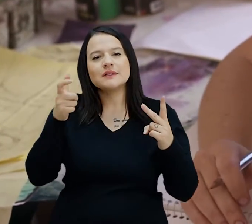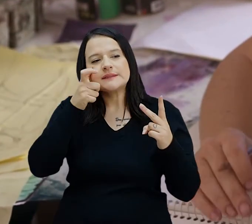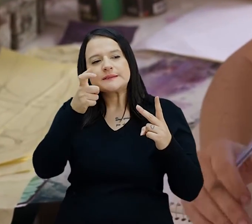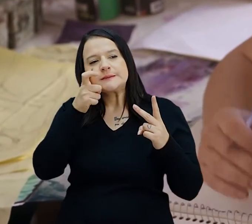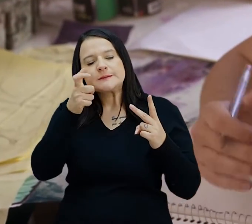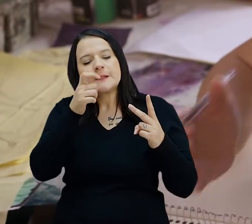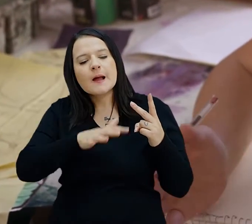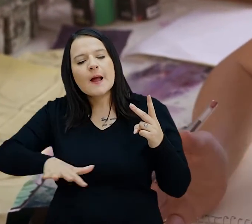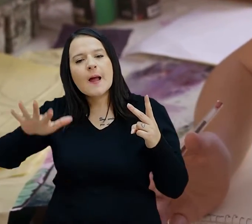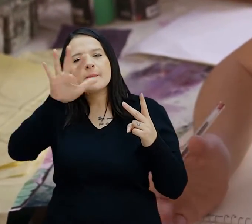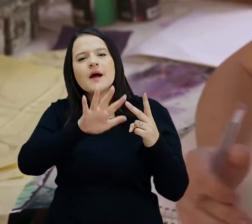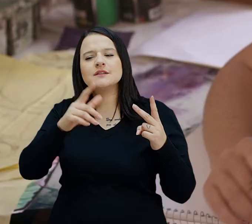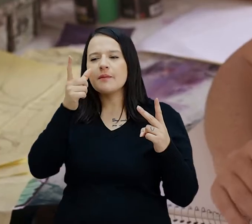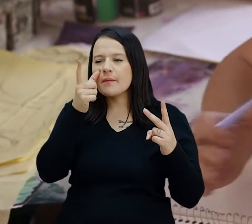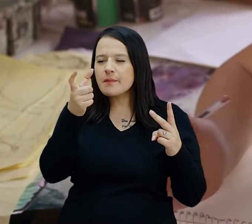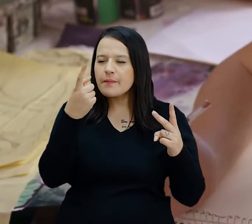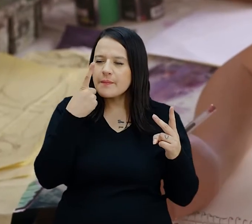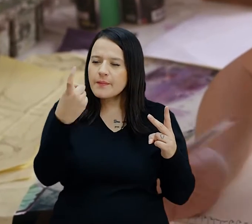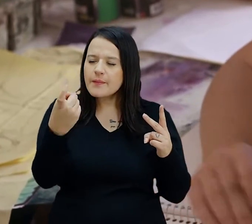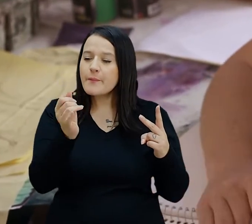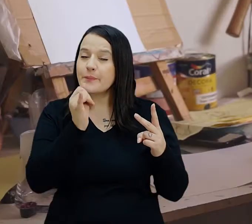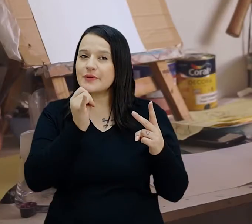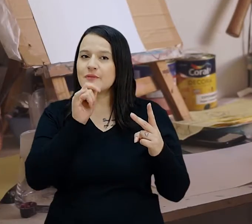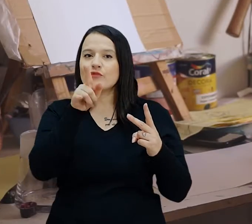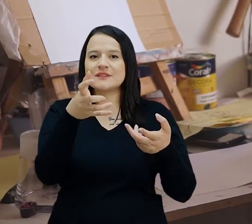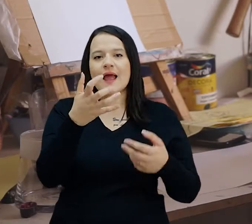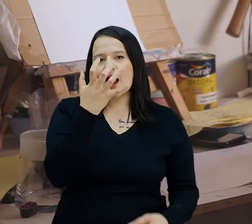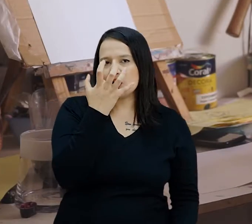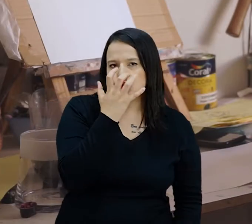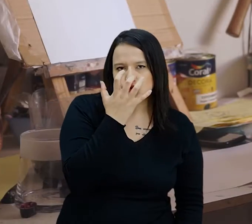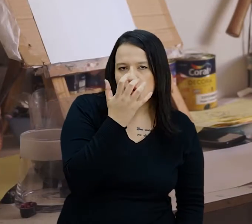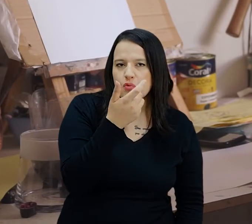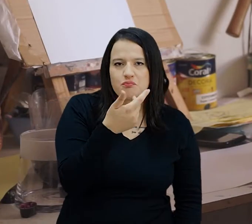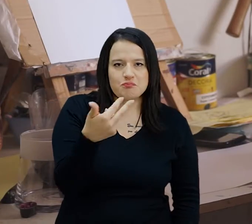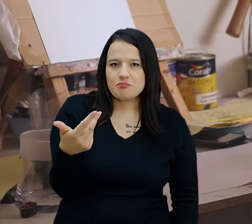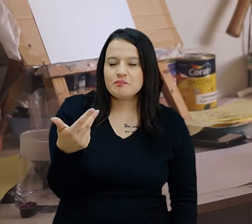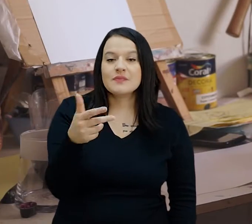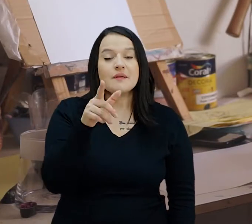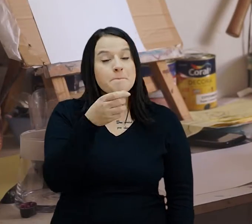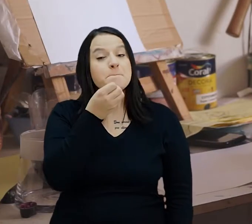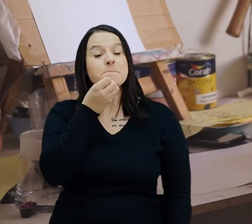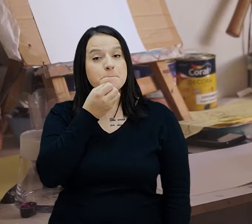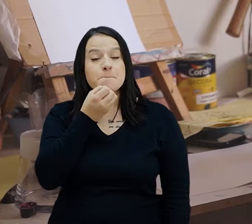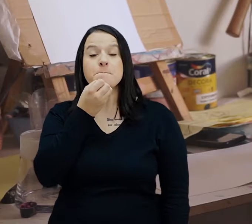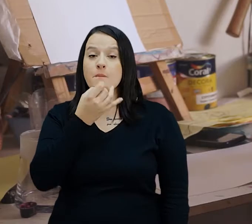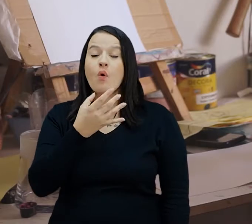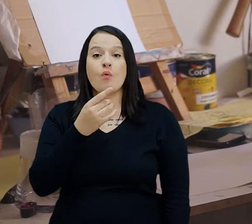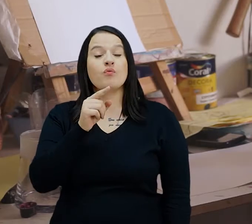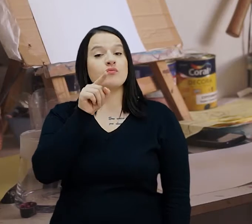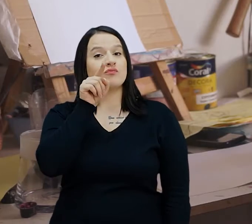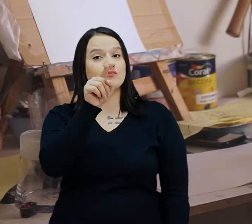alguma coisa que te interesse em alguma imagem. Por exemplo, você quer desenhar um cachorro. Então,